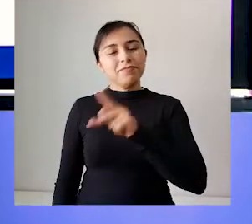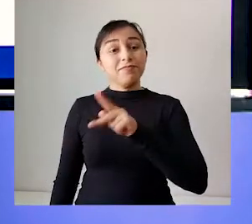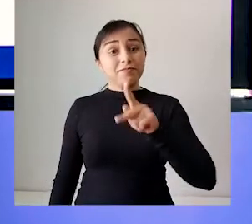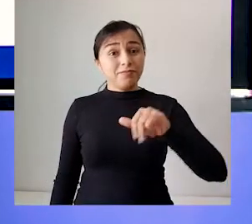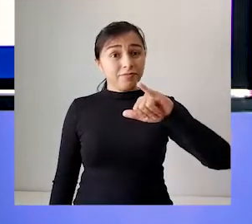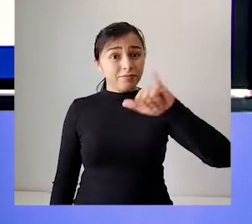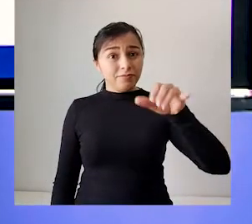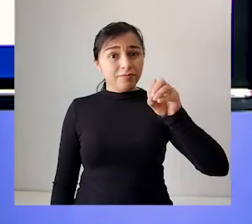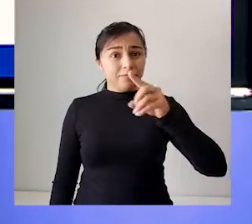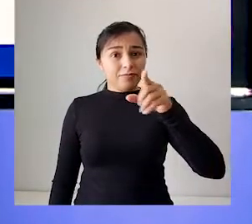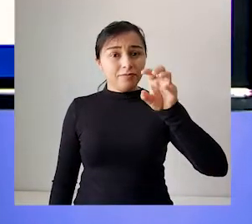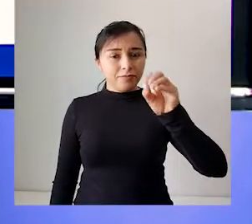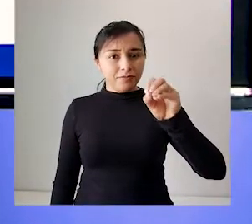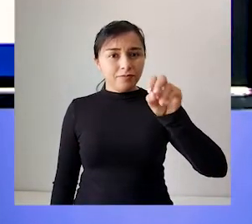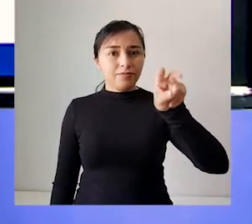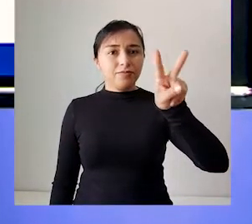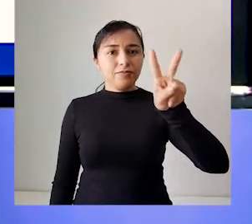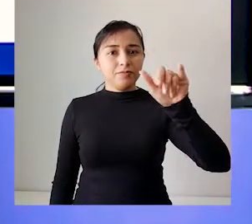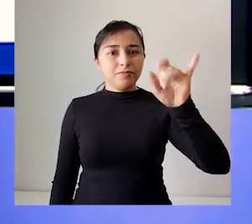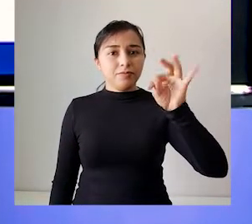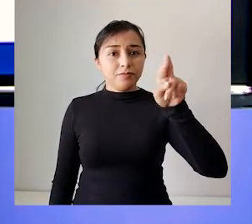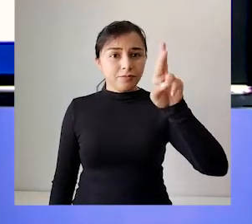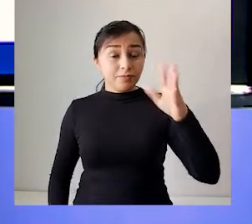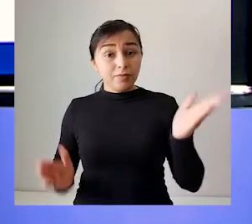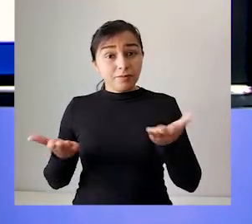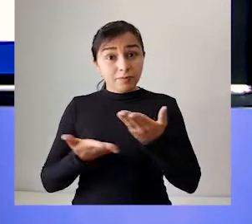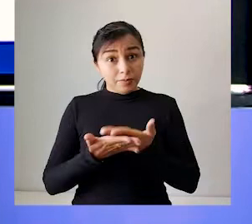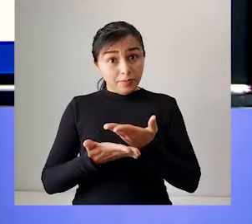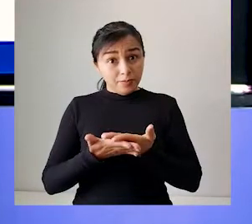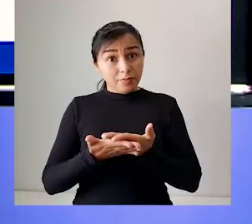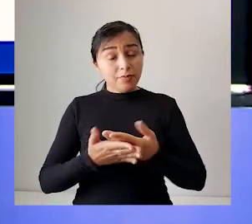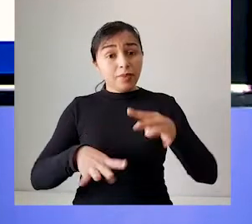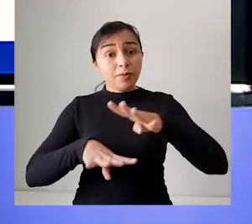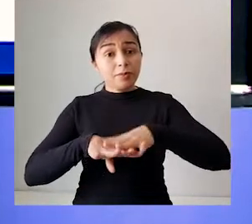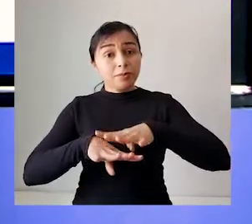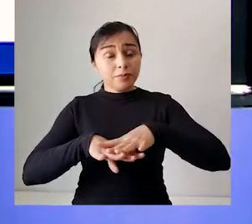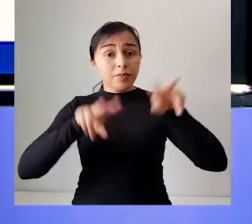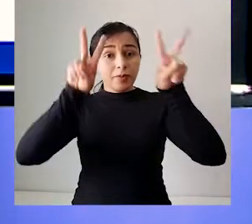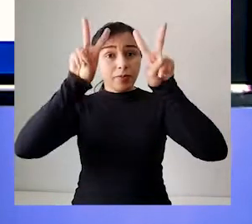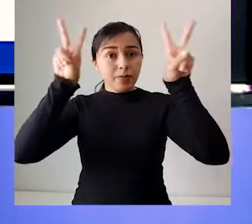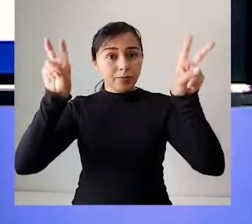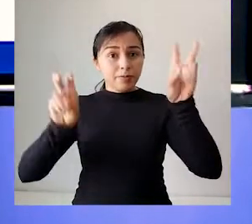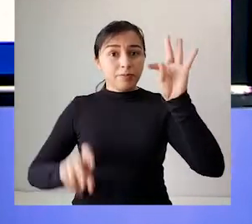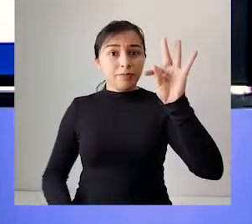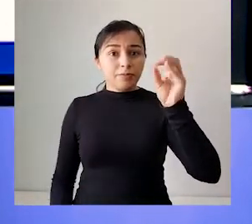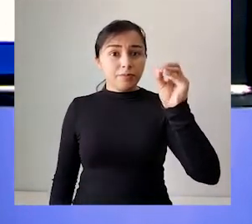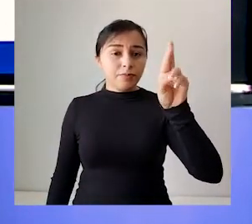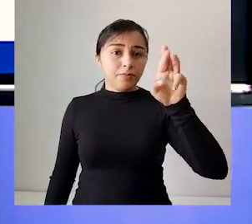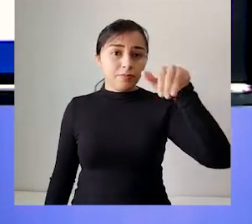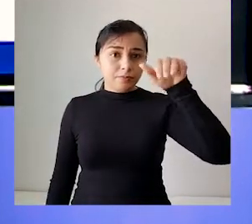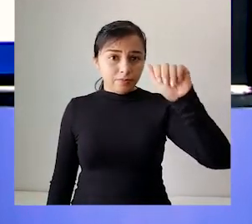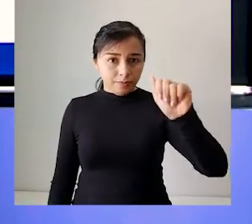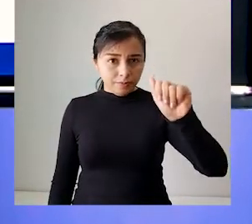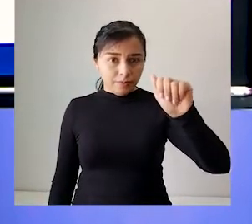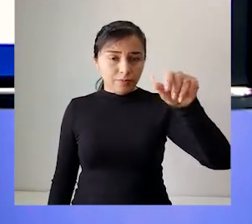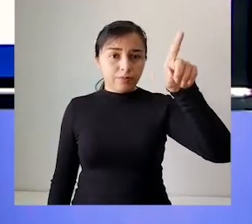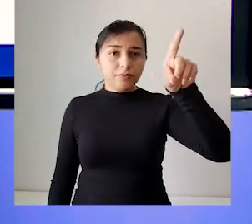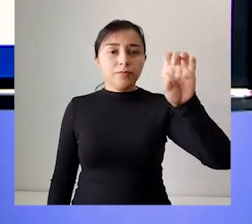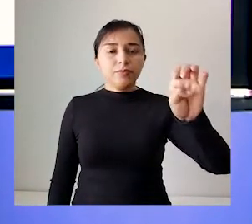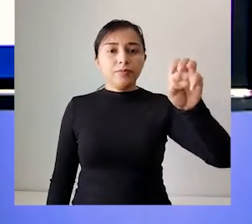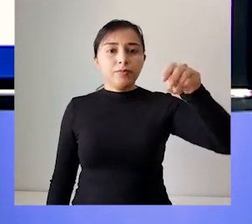Eu sou o professor João Vitor e a nossa aula de hoje é sobre o Teorema de Pitágoras e suas